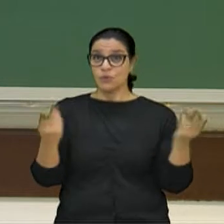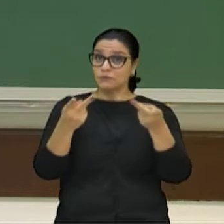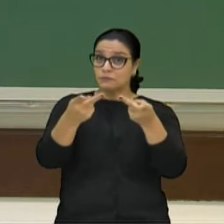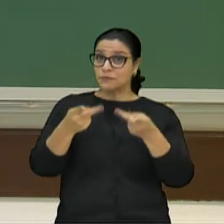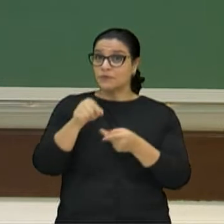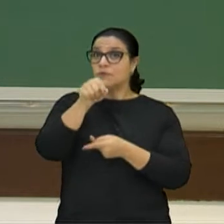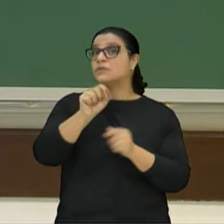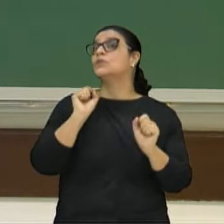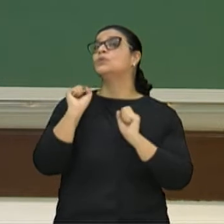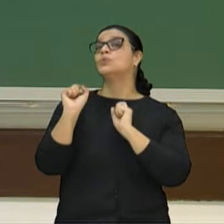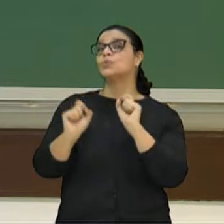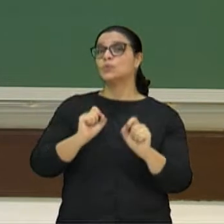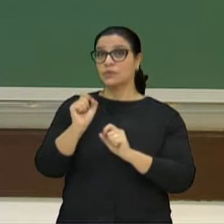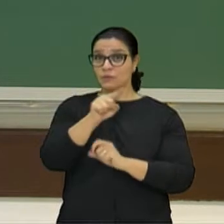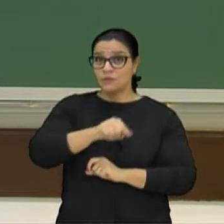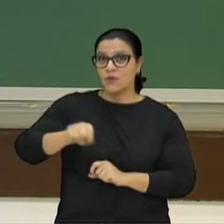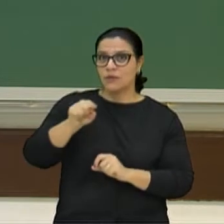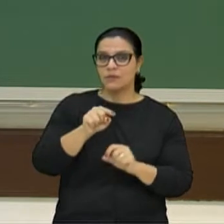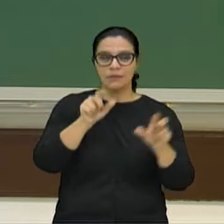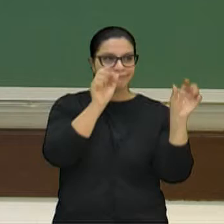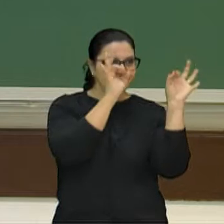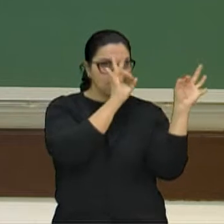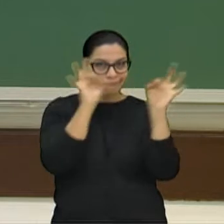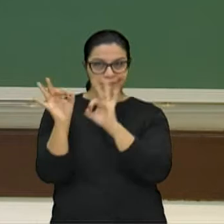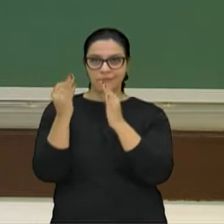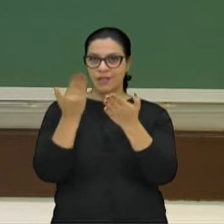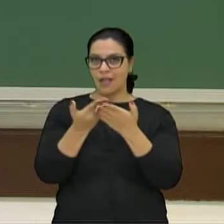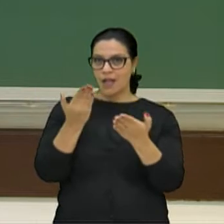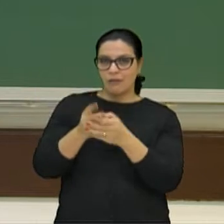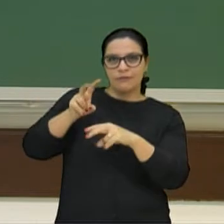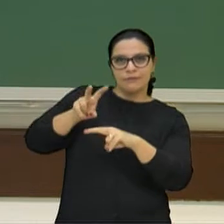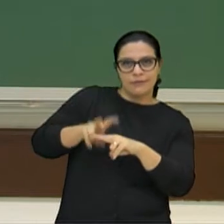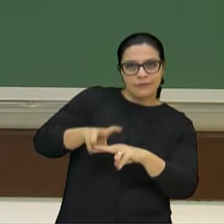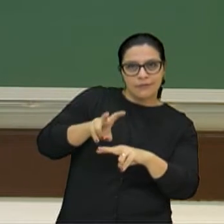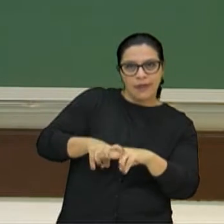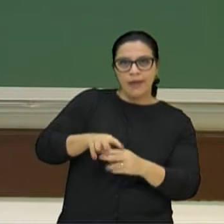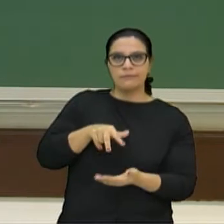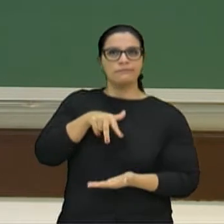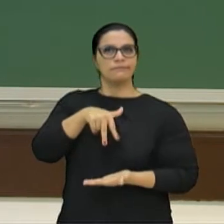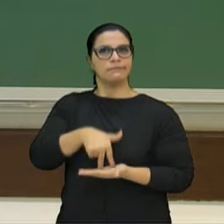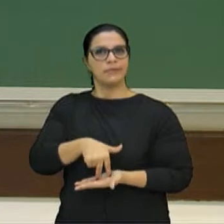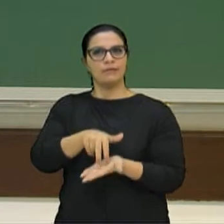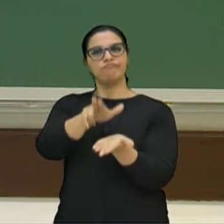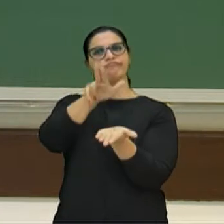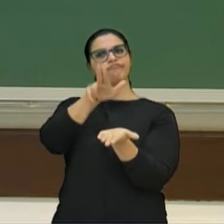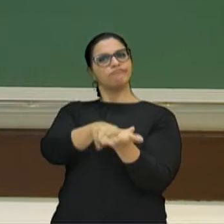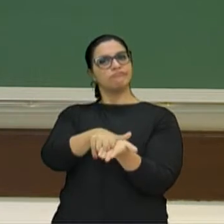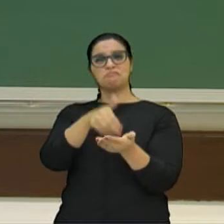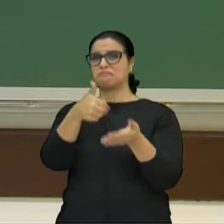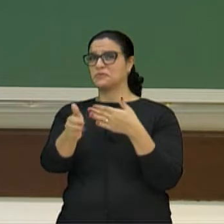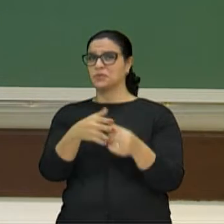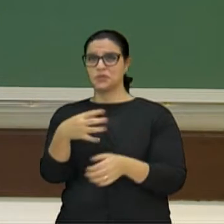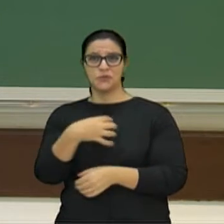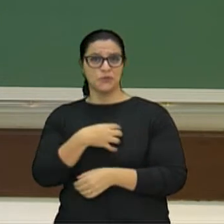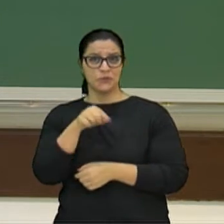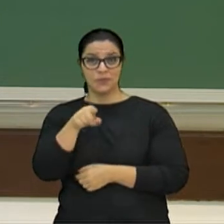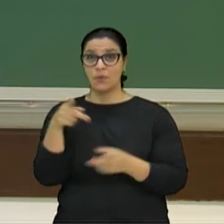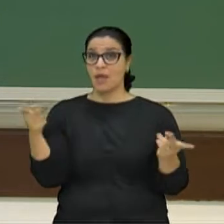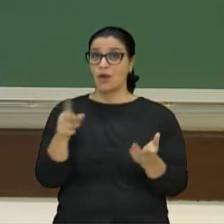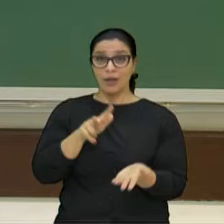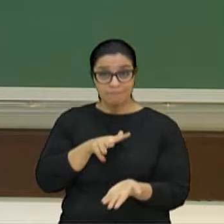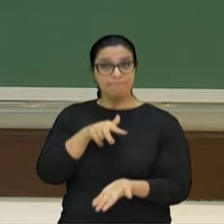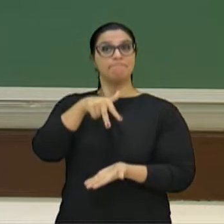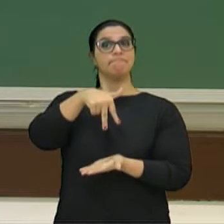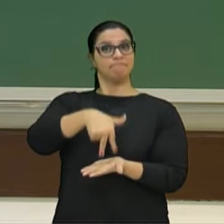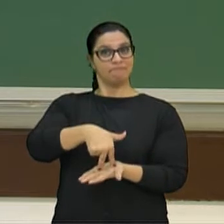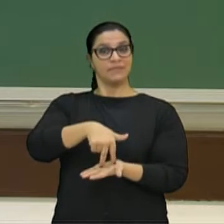convido vocês, a todos vocês que estão aí assistindo a aula, estejam vocês sentados, em pé, deitados, da maneira que vocês estiverem, procura ficar em pé.